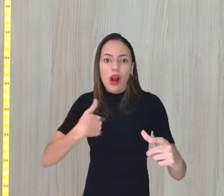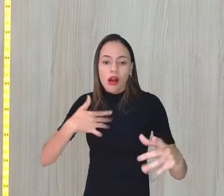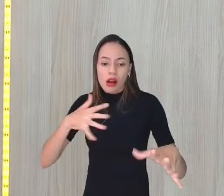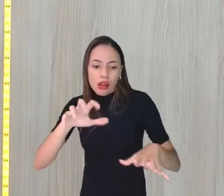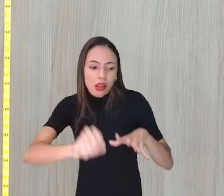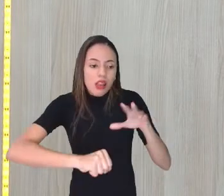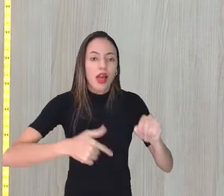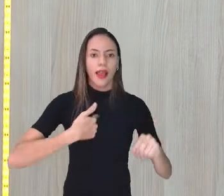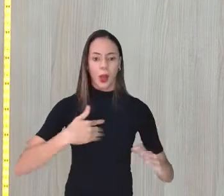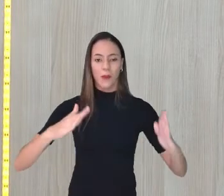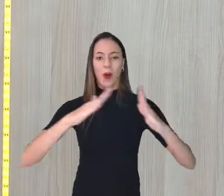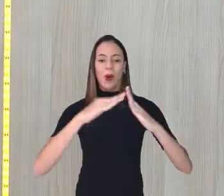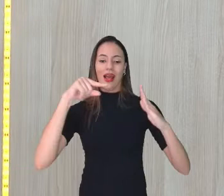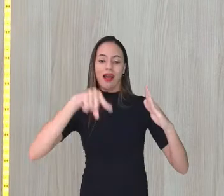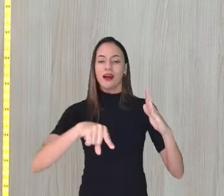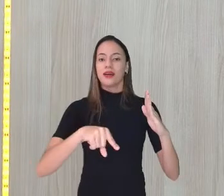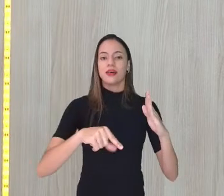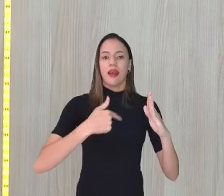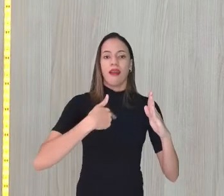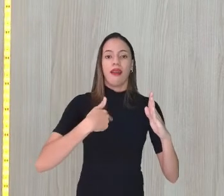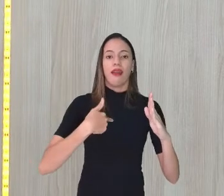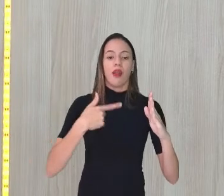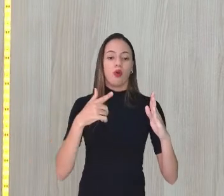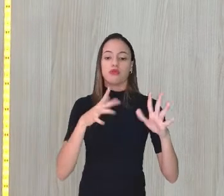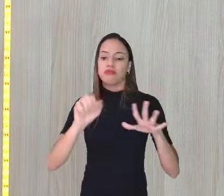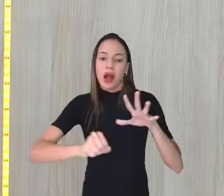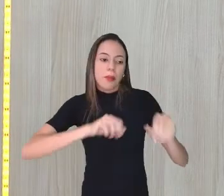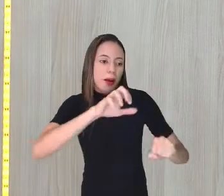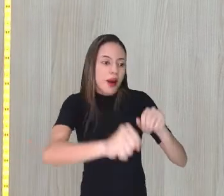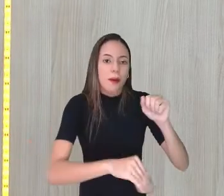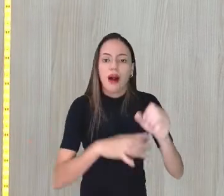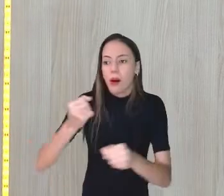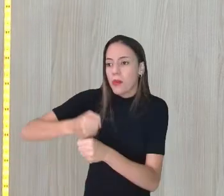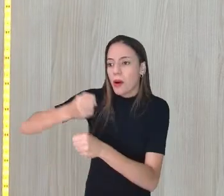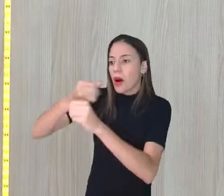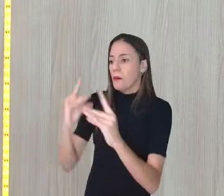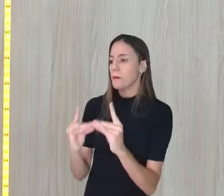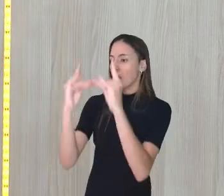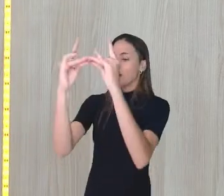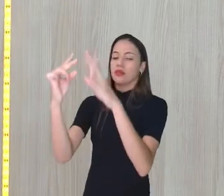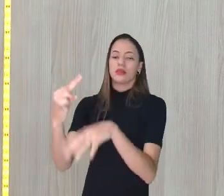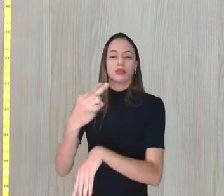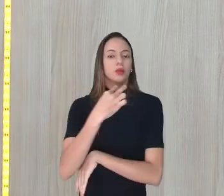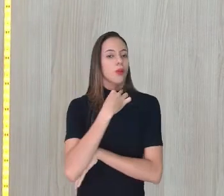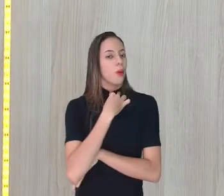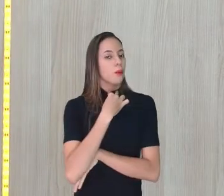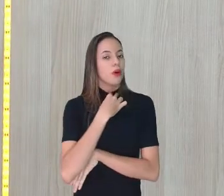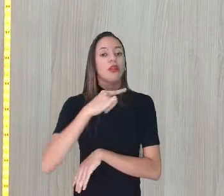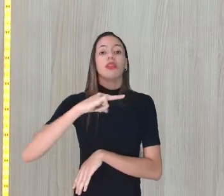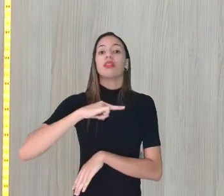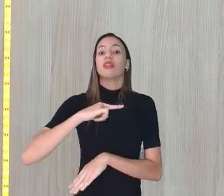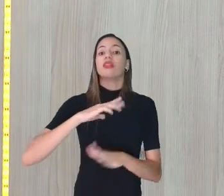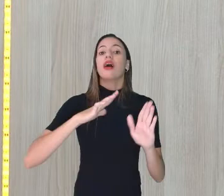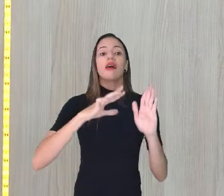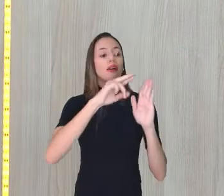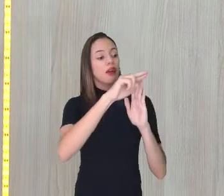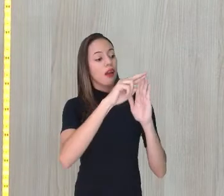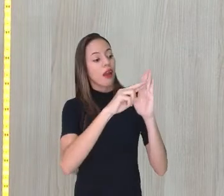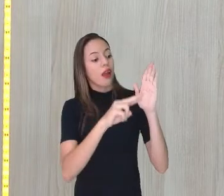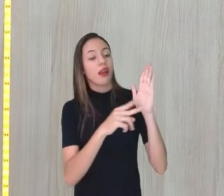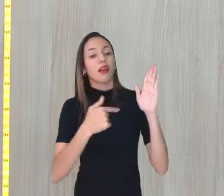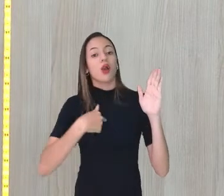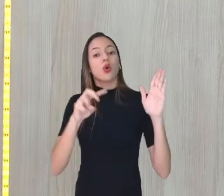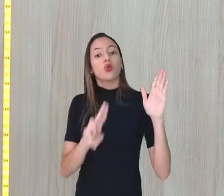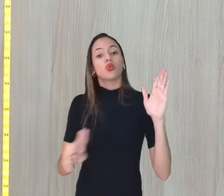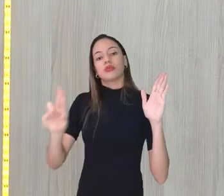eu vou morar ali e fazer o que eu quiser, né? Construir um prédio, fazer. Não, Não, existe é. um plano para eu manejar